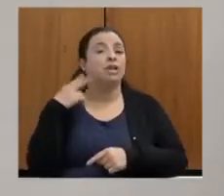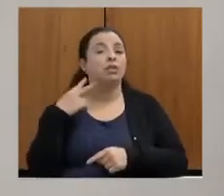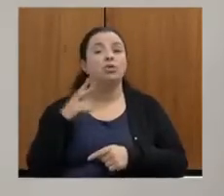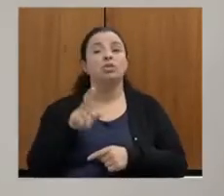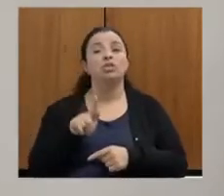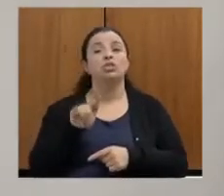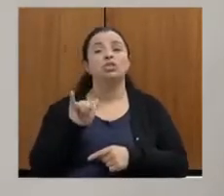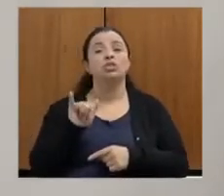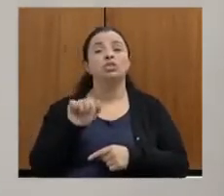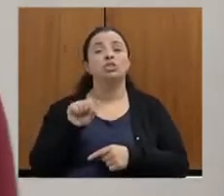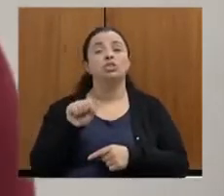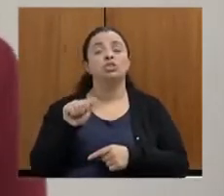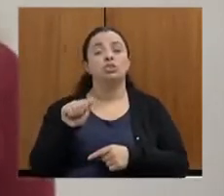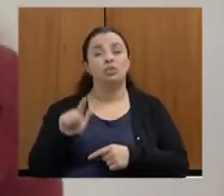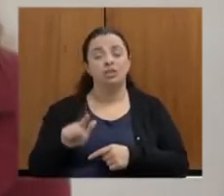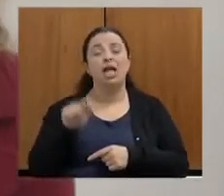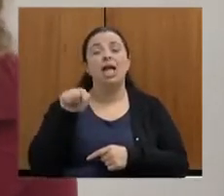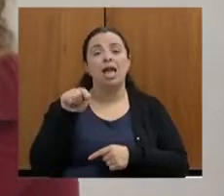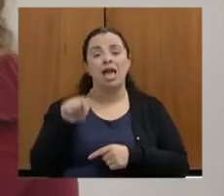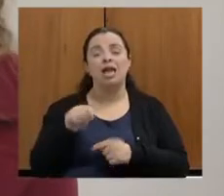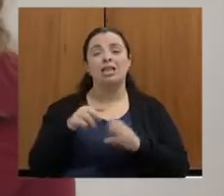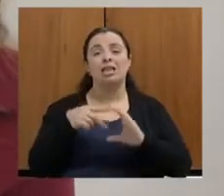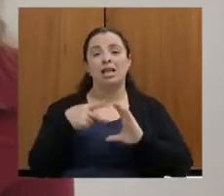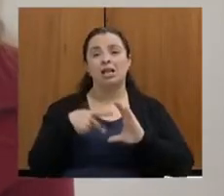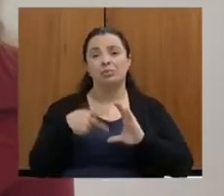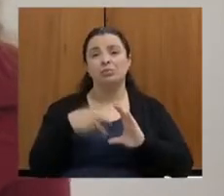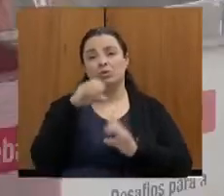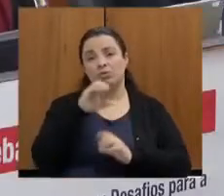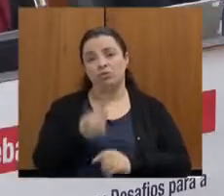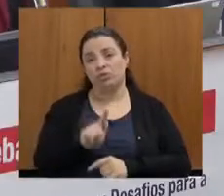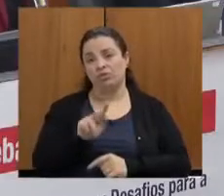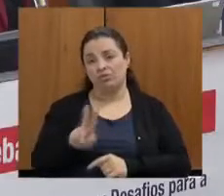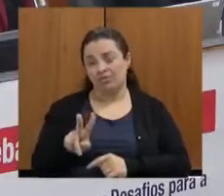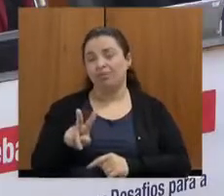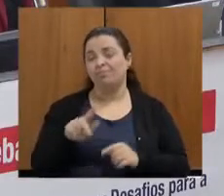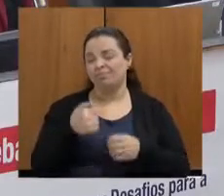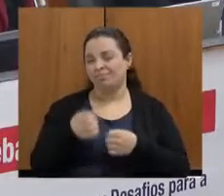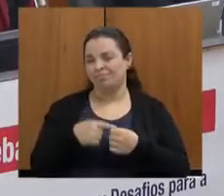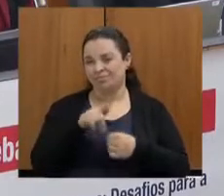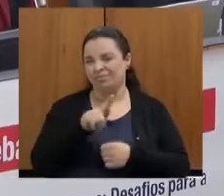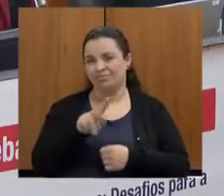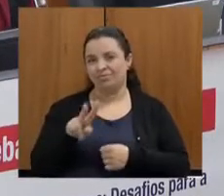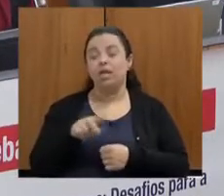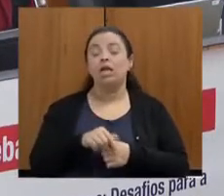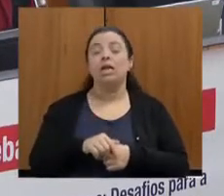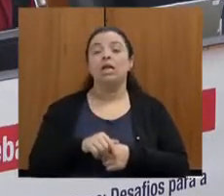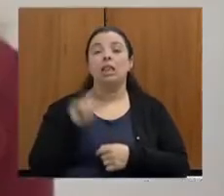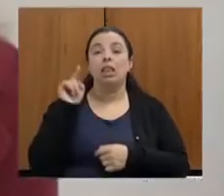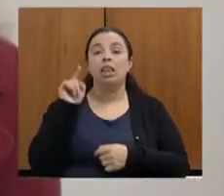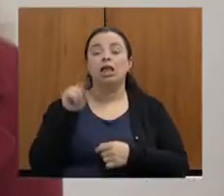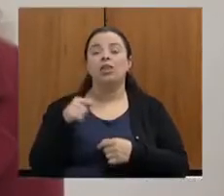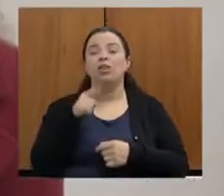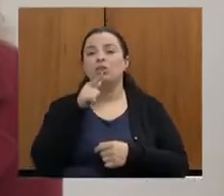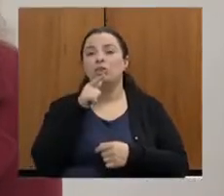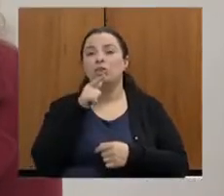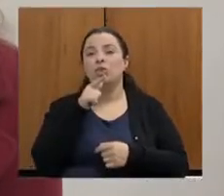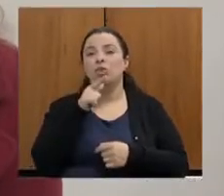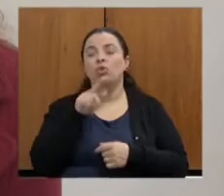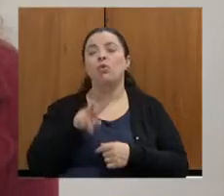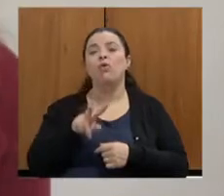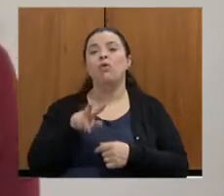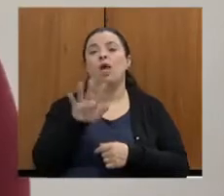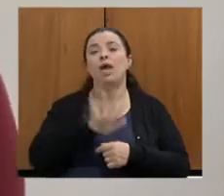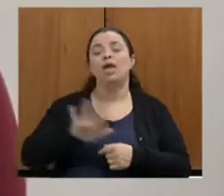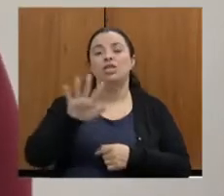Santos que a da Câmara Municipal de Governador Valadares que lá no Vale do Rio Doce e também faz a luta de